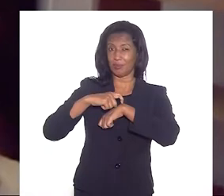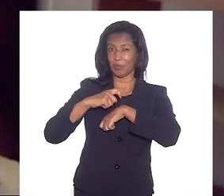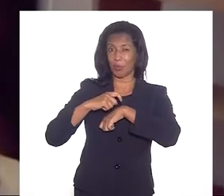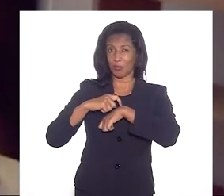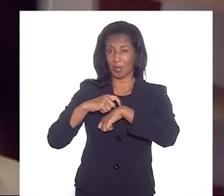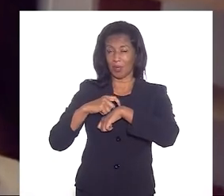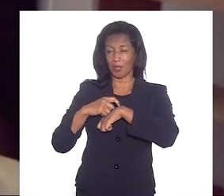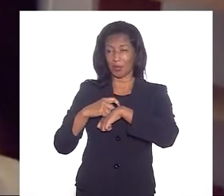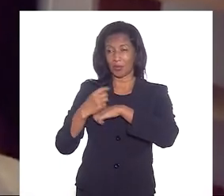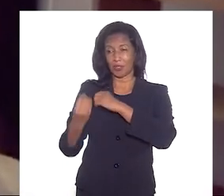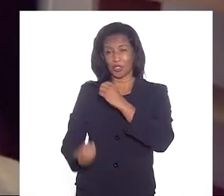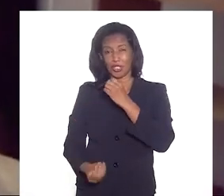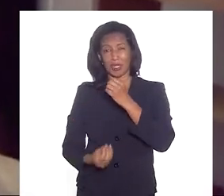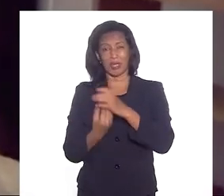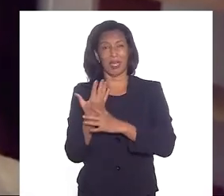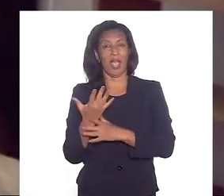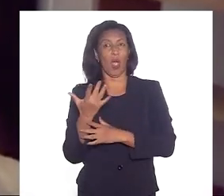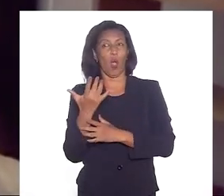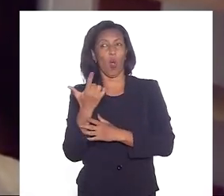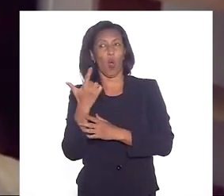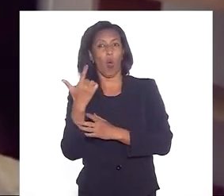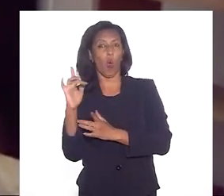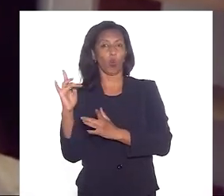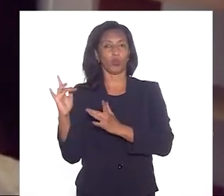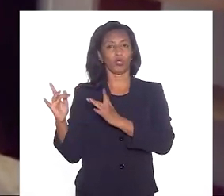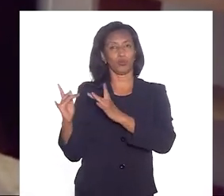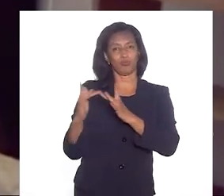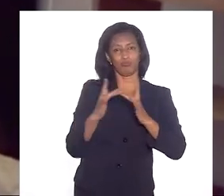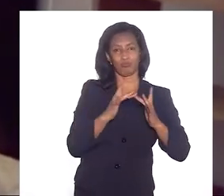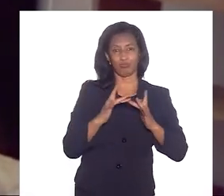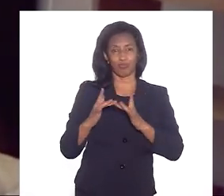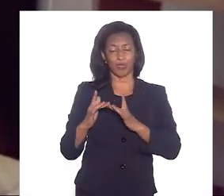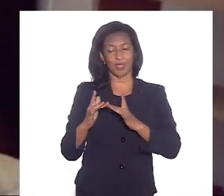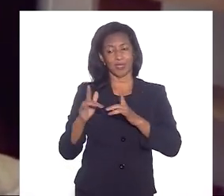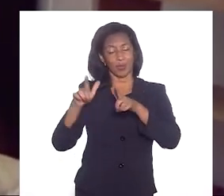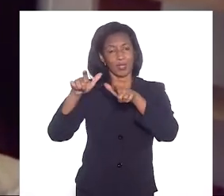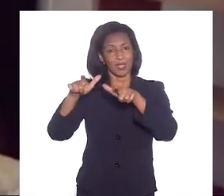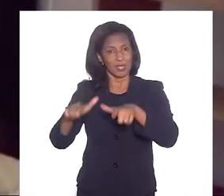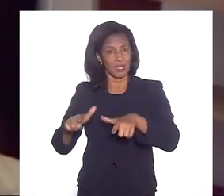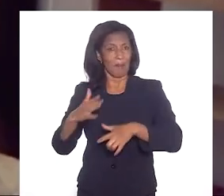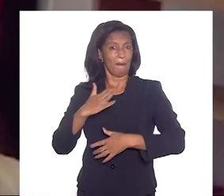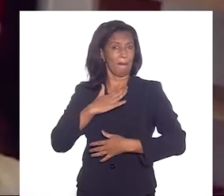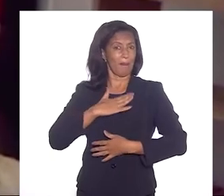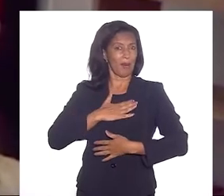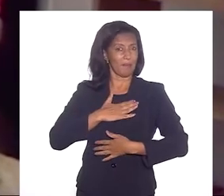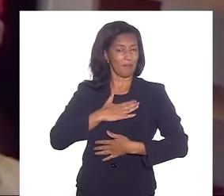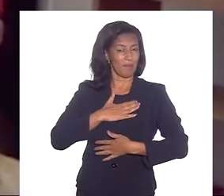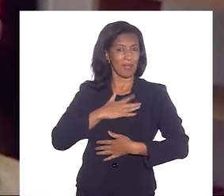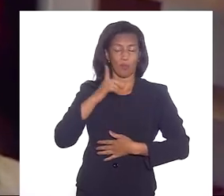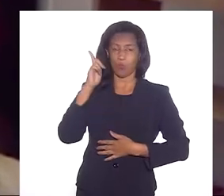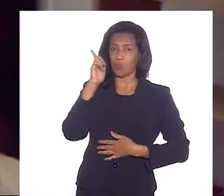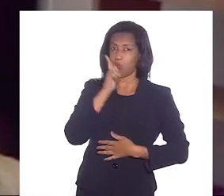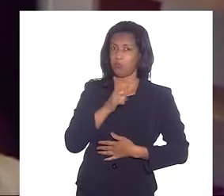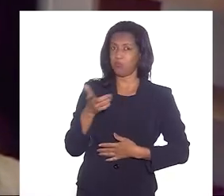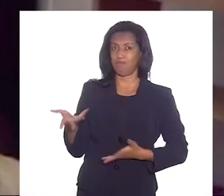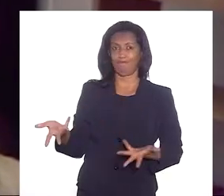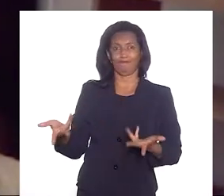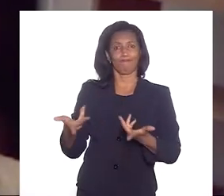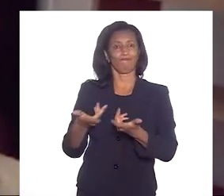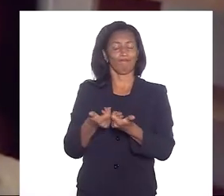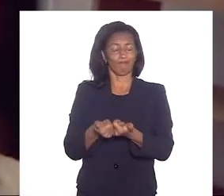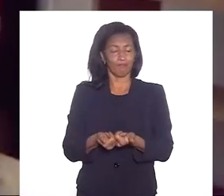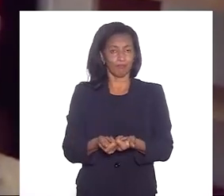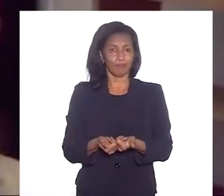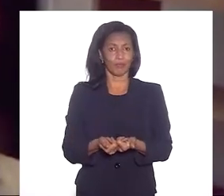Esse momento de criar outras conexões. Então, esse lugar, para mim, foi o grande